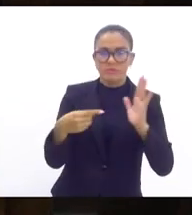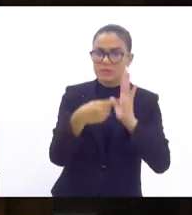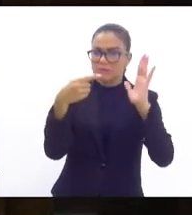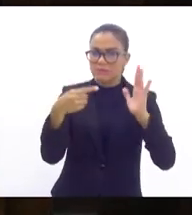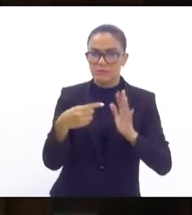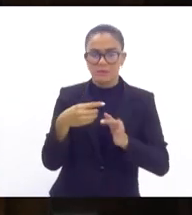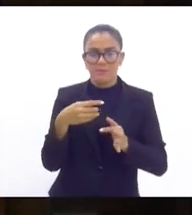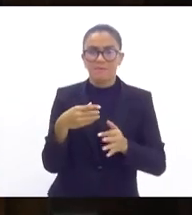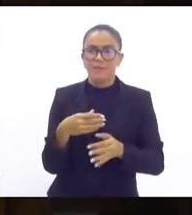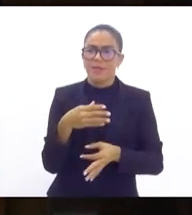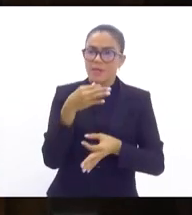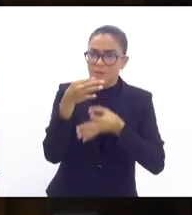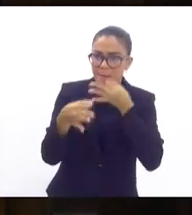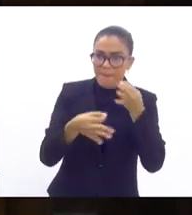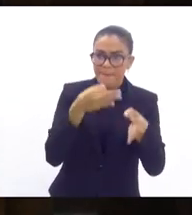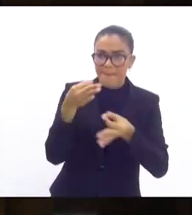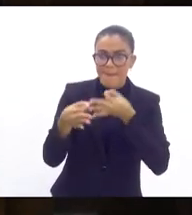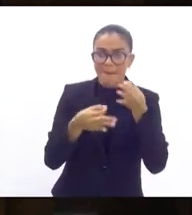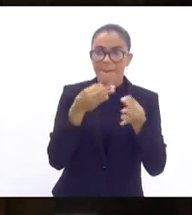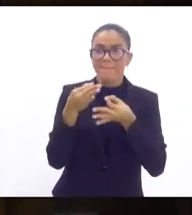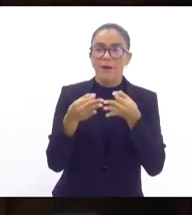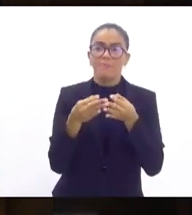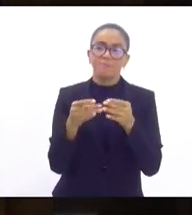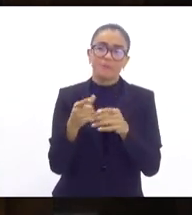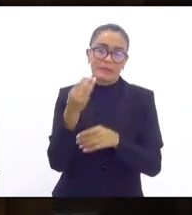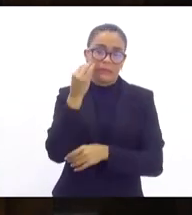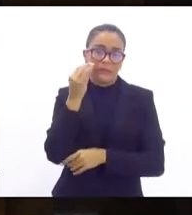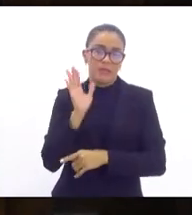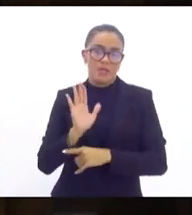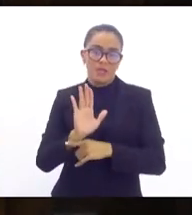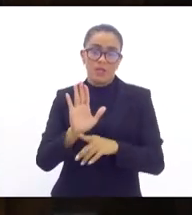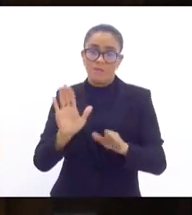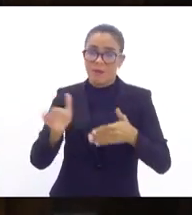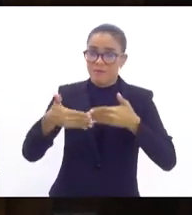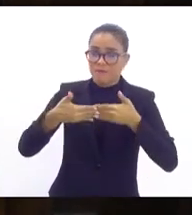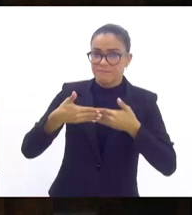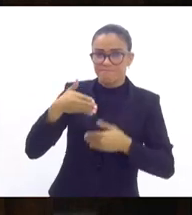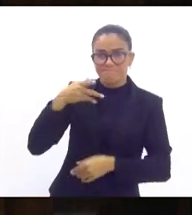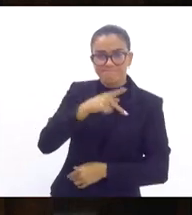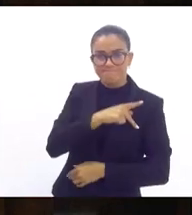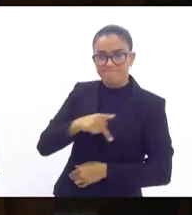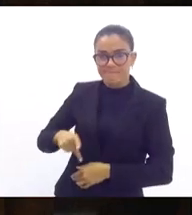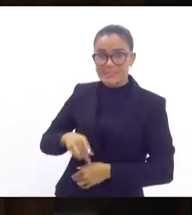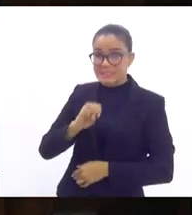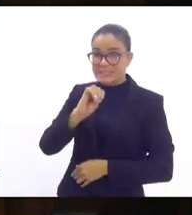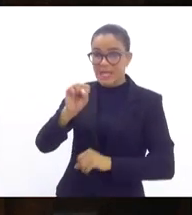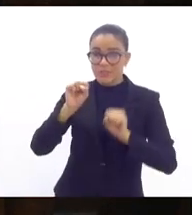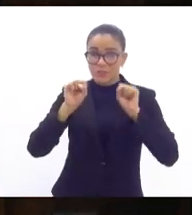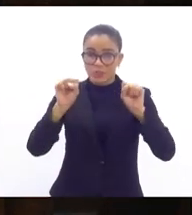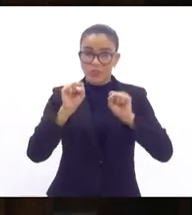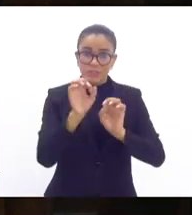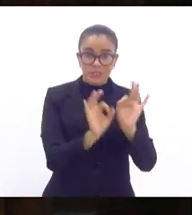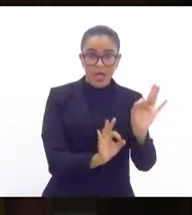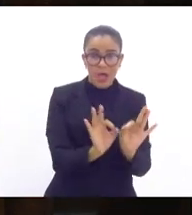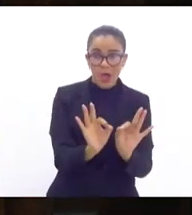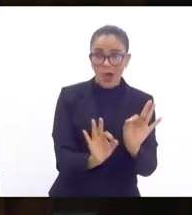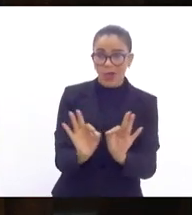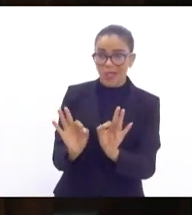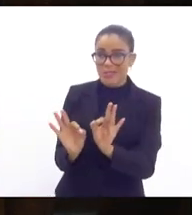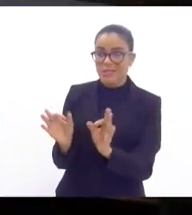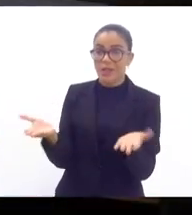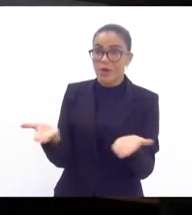para conseguir aí tentar ajudar e para finalizar Presidente se as torcidas organizadas tivessem